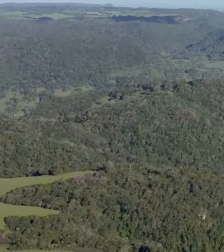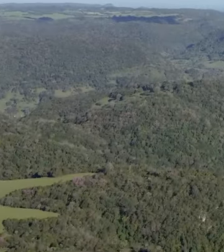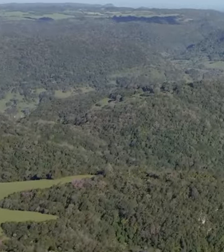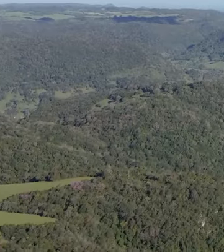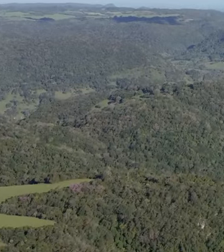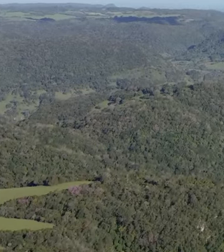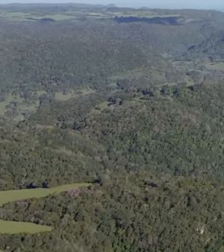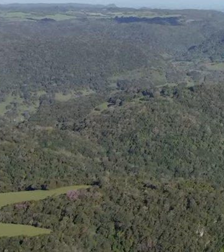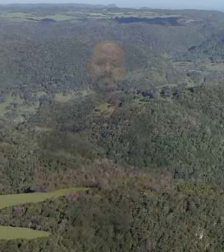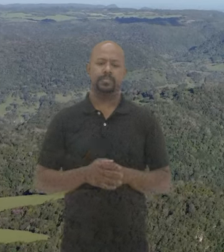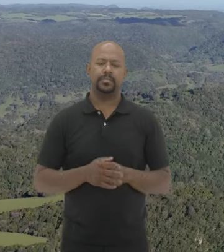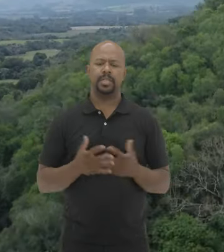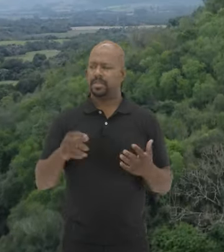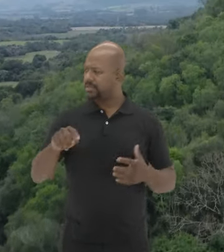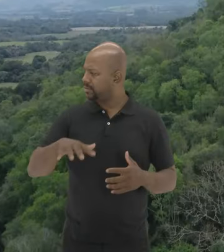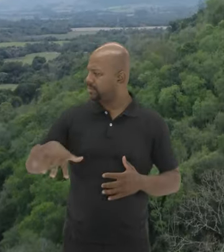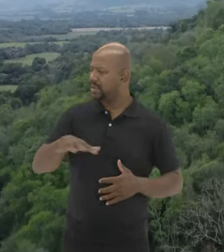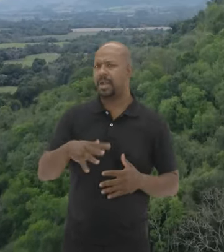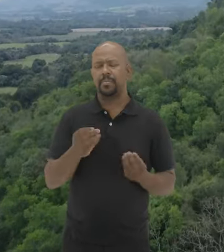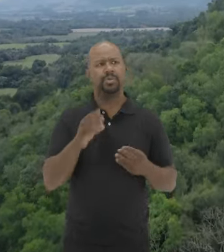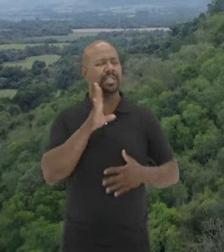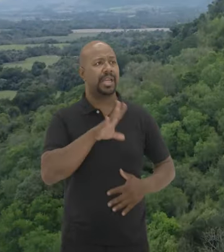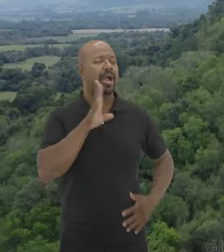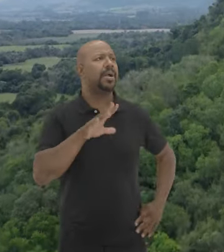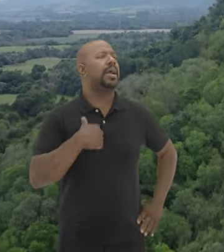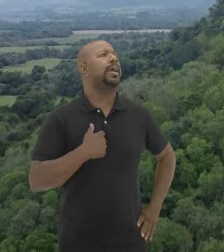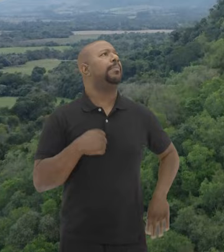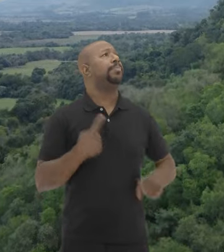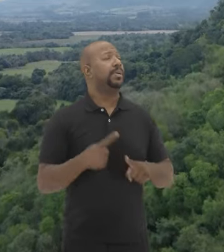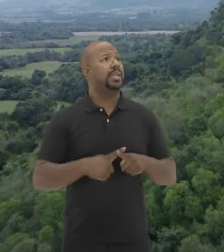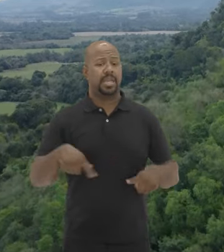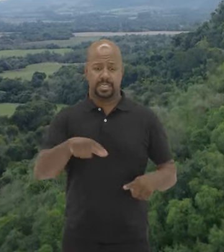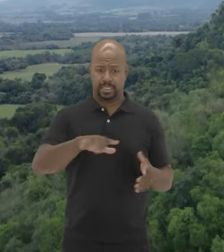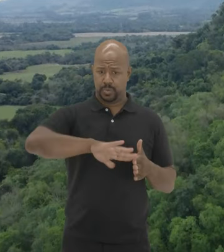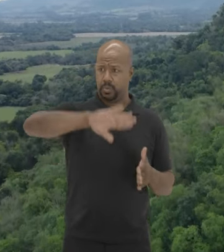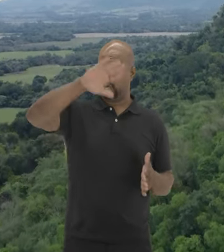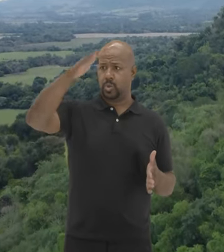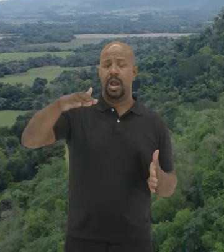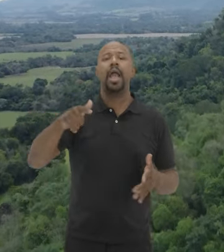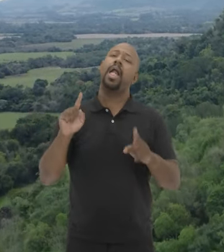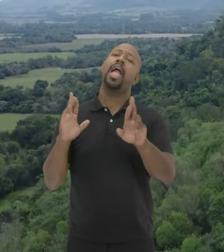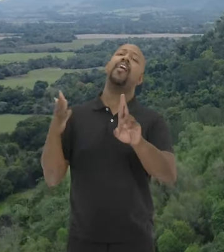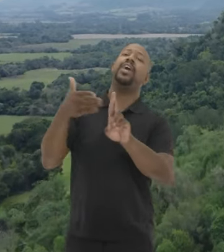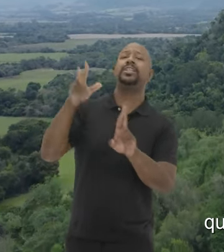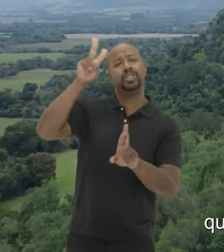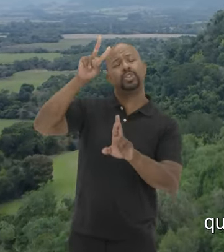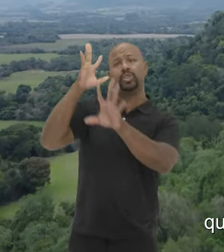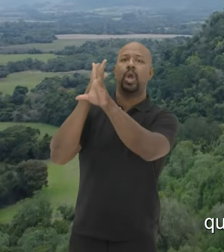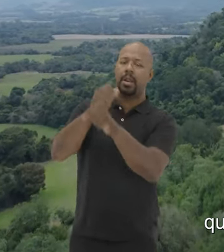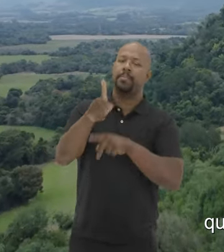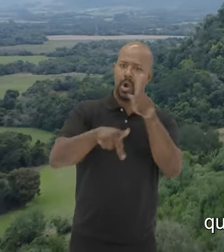geográficas brancas São Miguel João Esse lugar aqui é um lugar bem legal assim porque esse é uma referência histórica